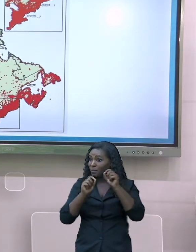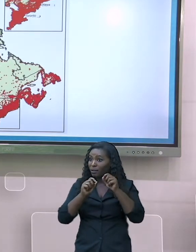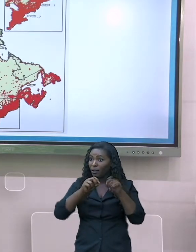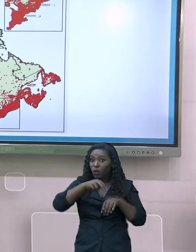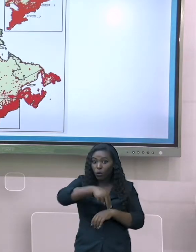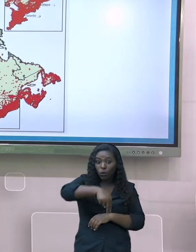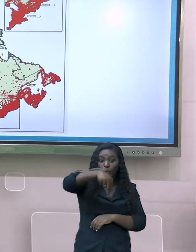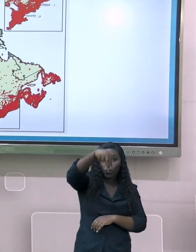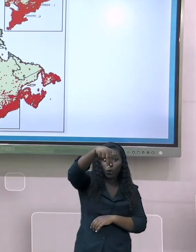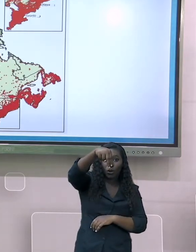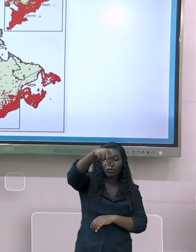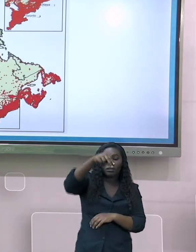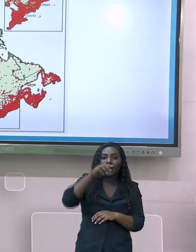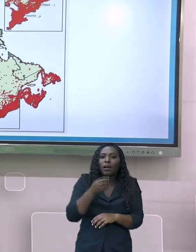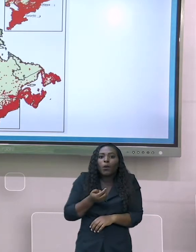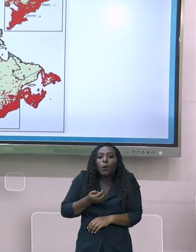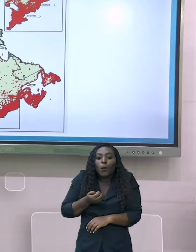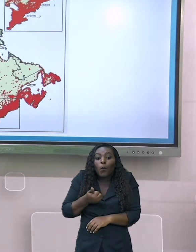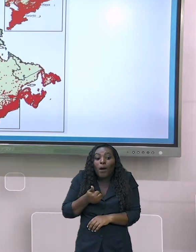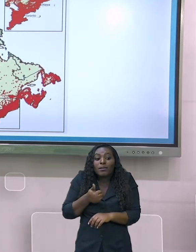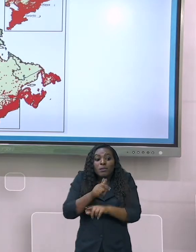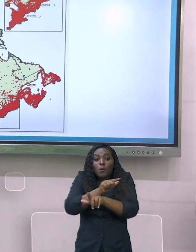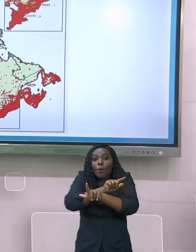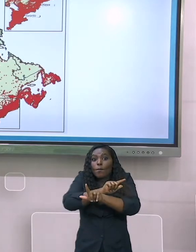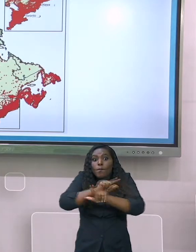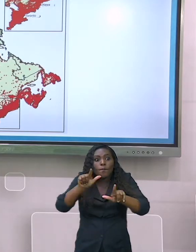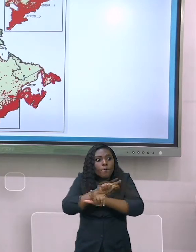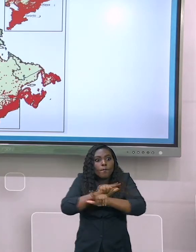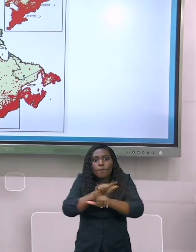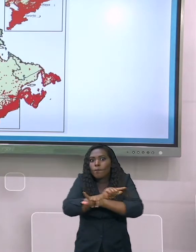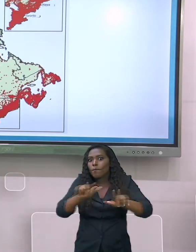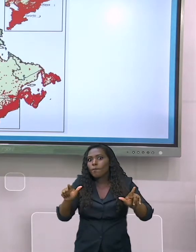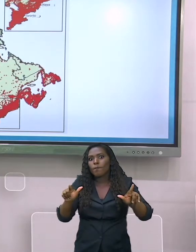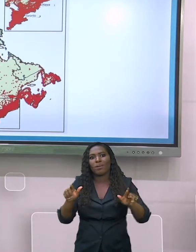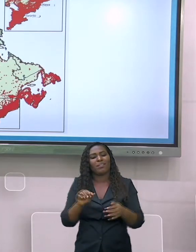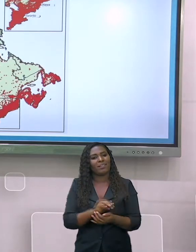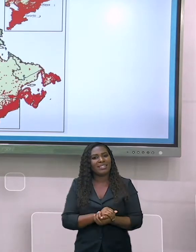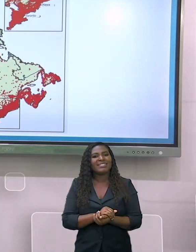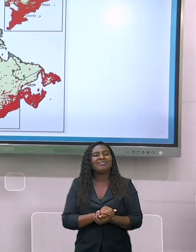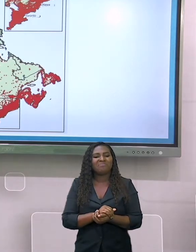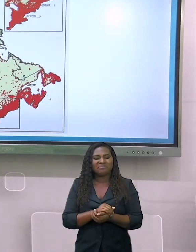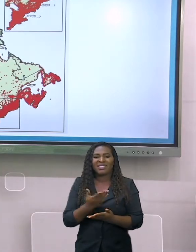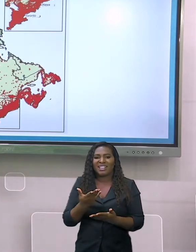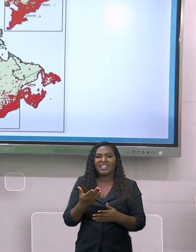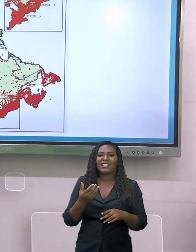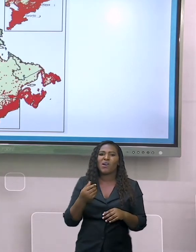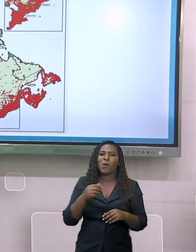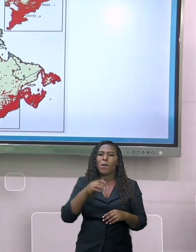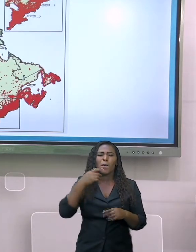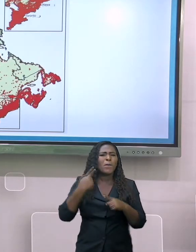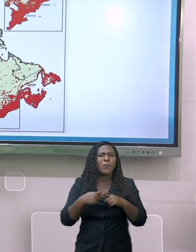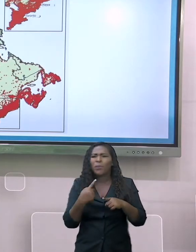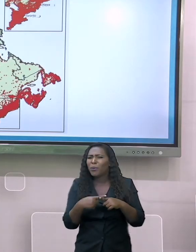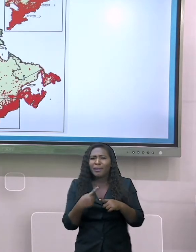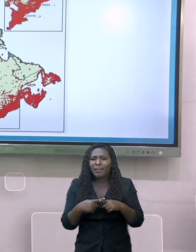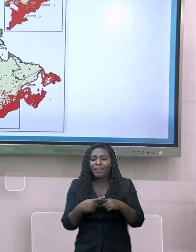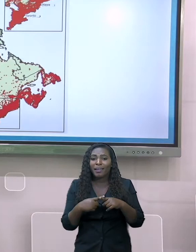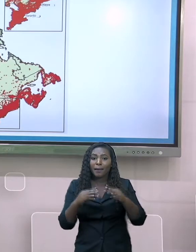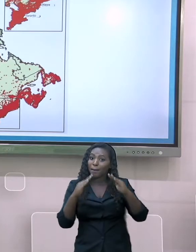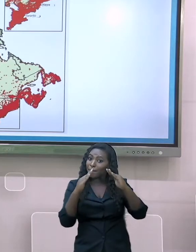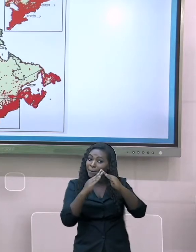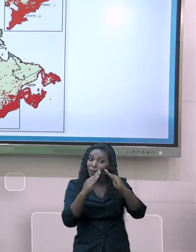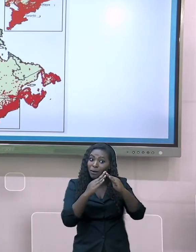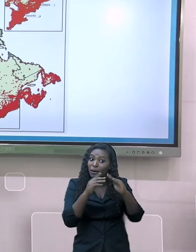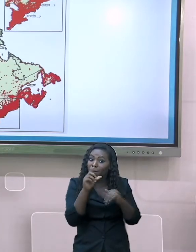temos literalmente uma área de vazio demográfico. Algumas pessoas